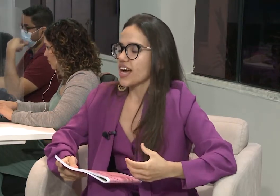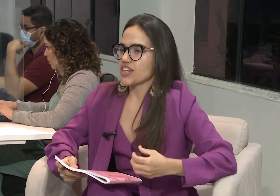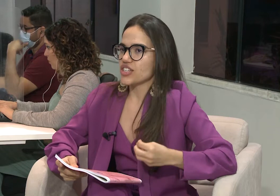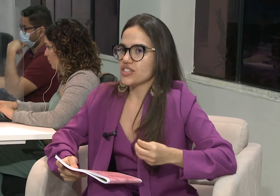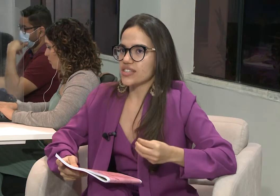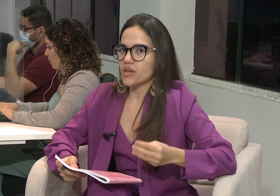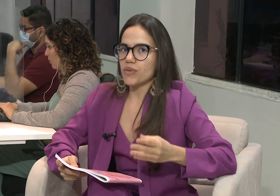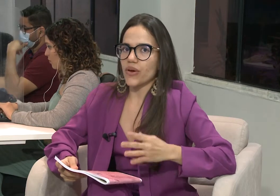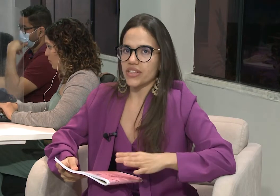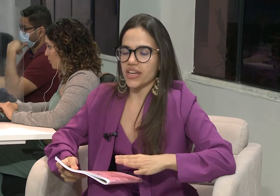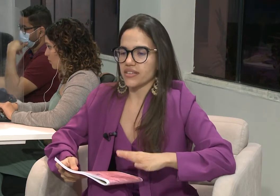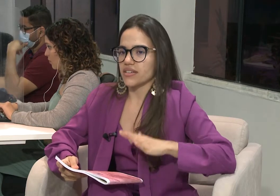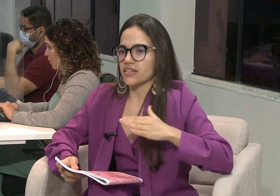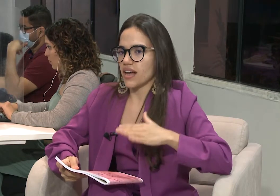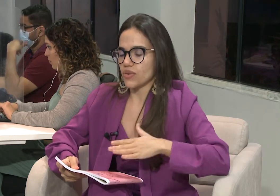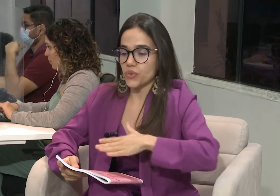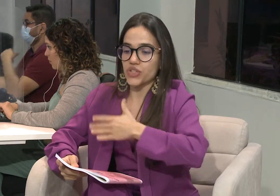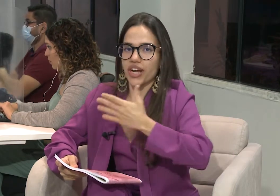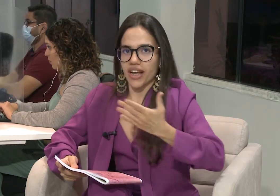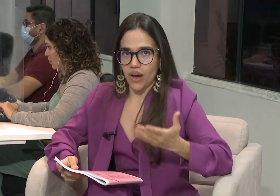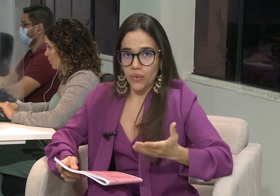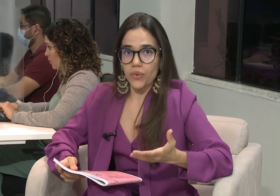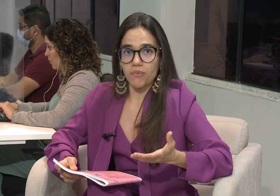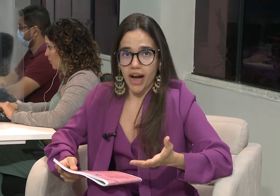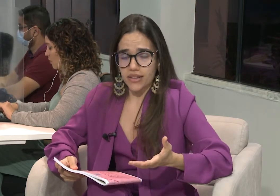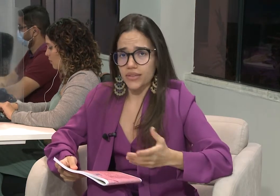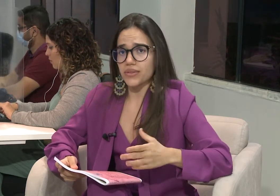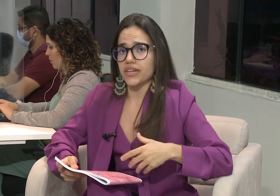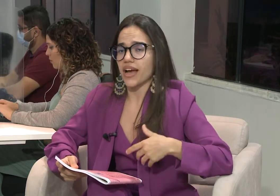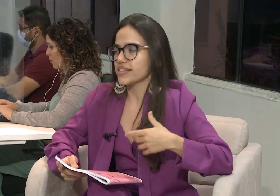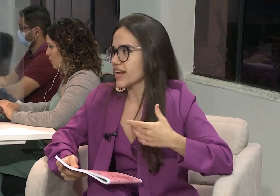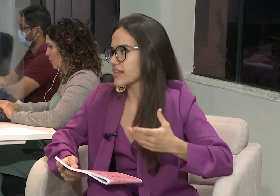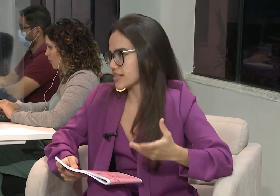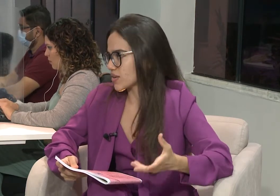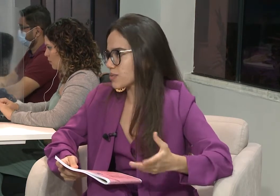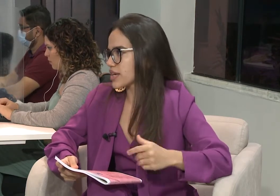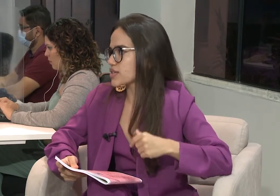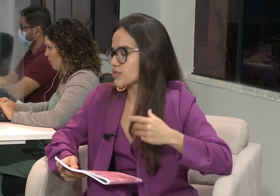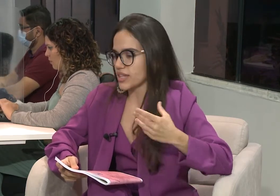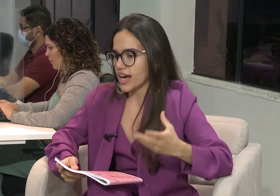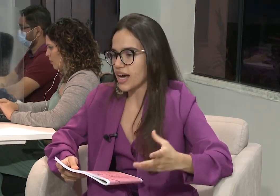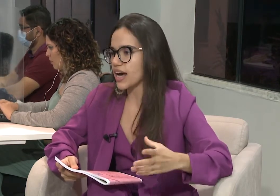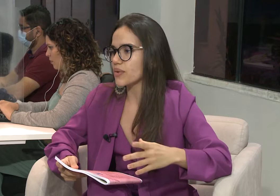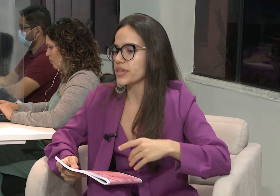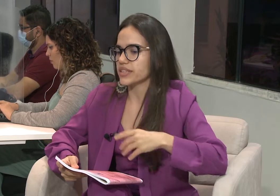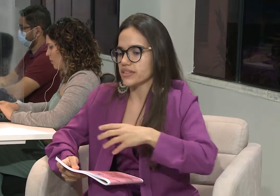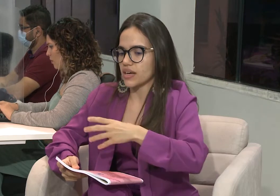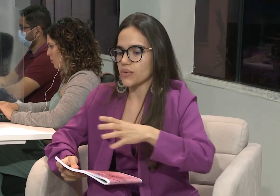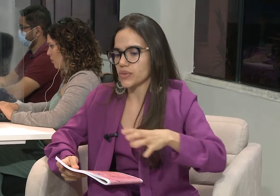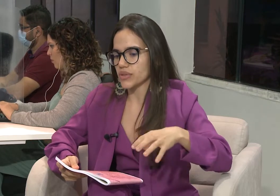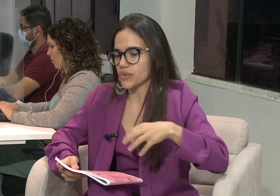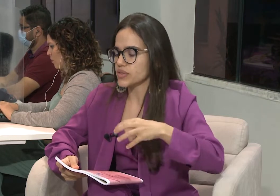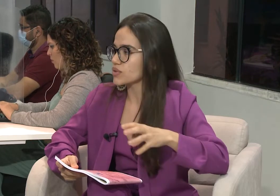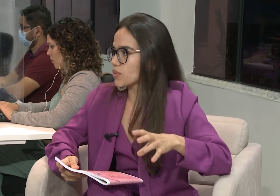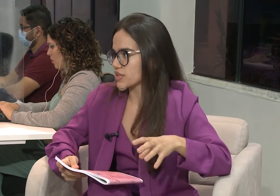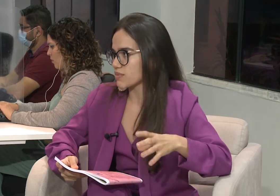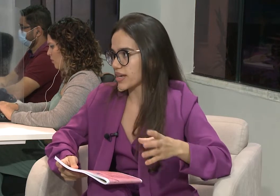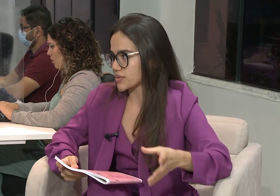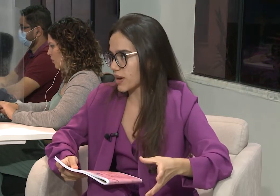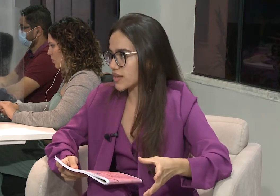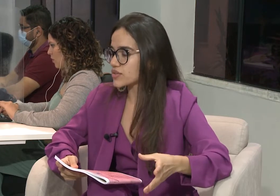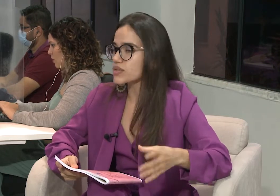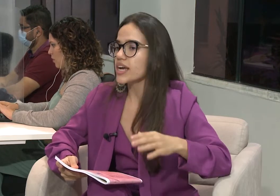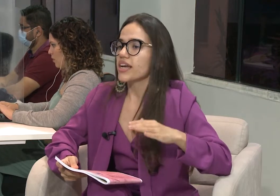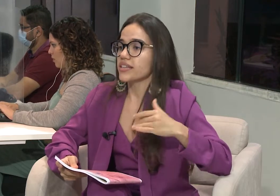né? A gente sempre orienta o geral, o básico, que é a hidratação mesmo da água e tentar contornar os sintomas